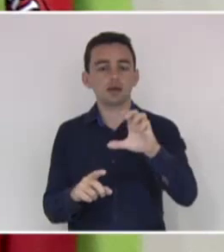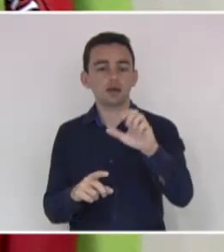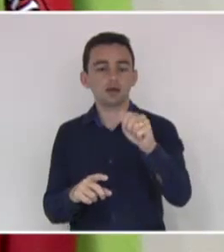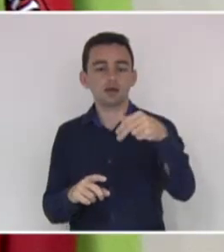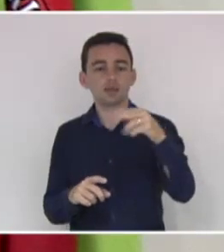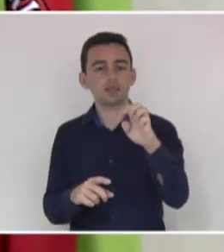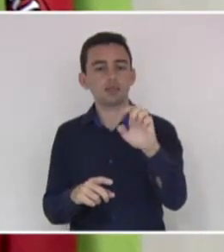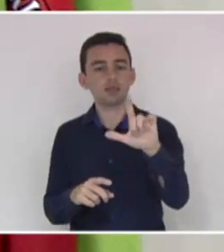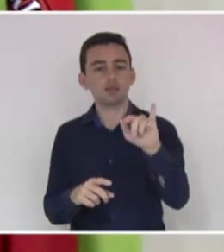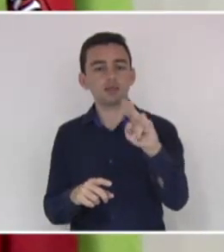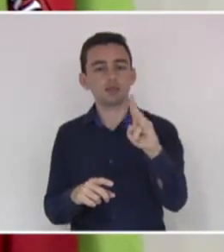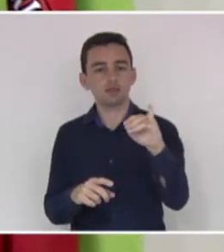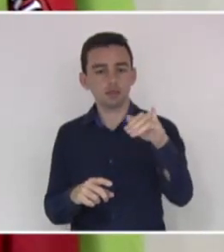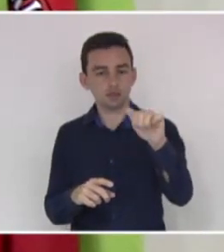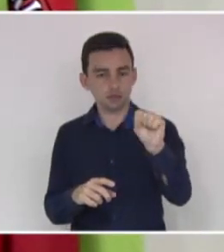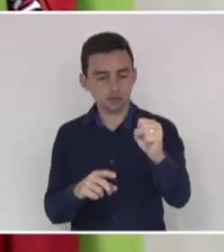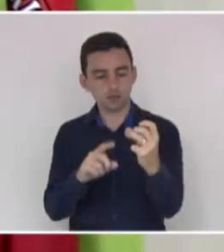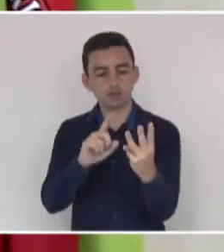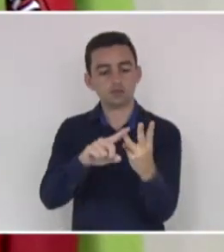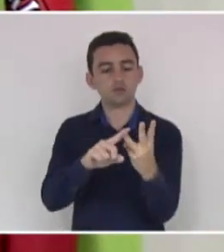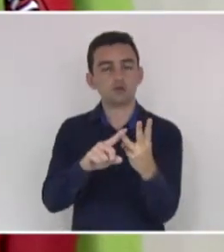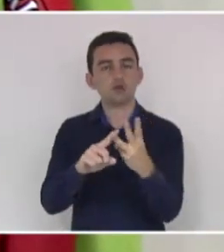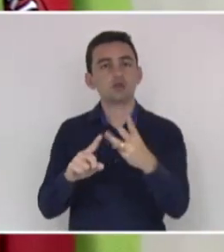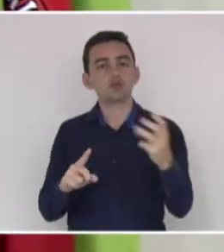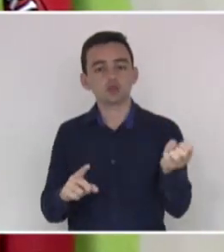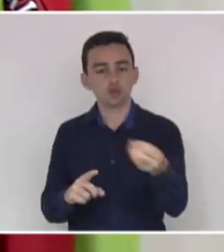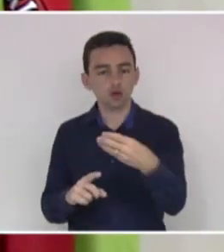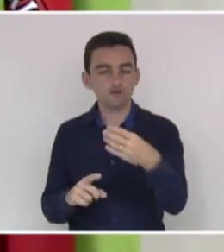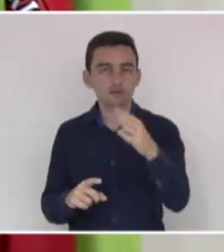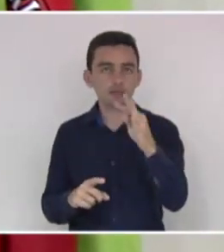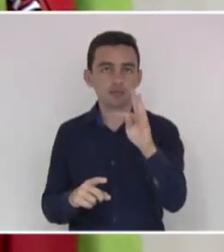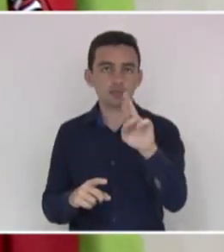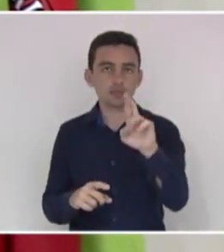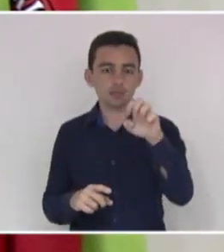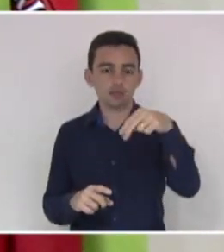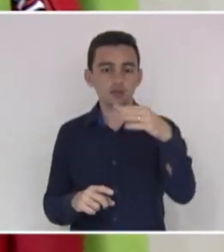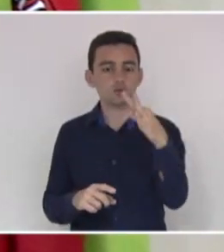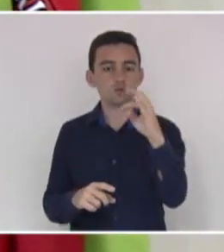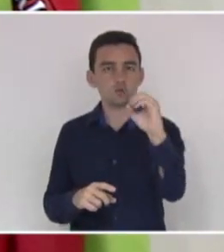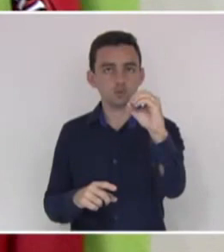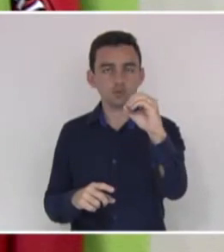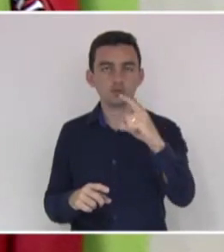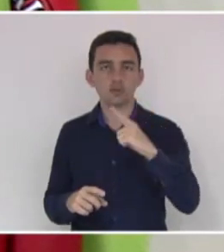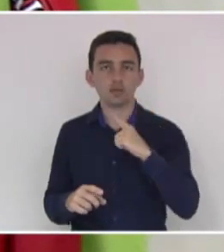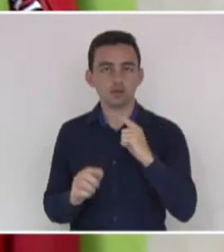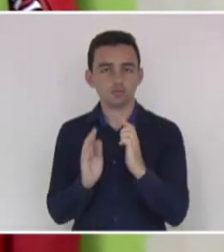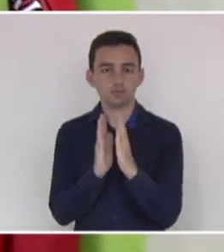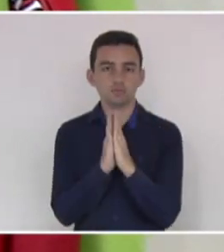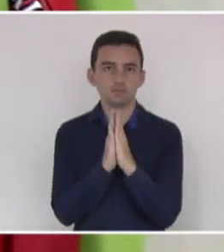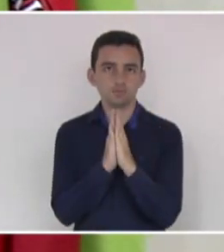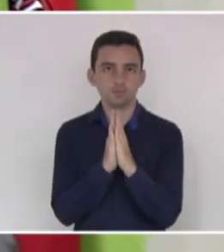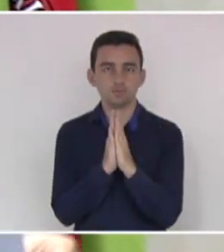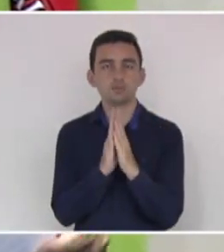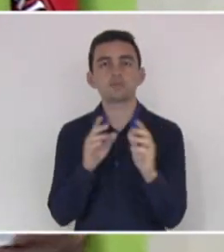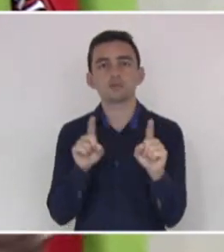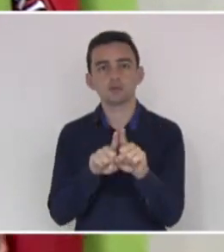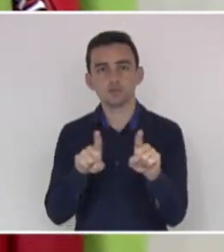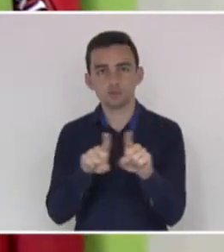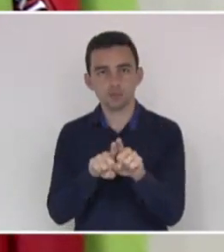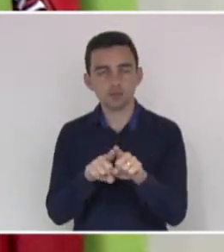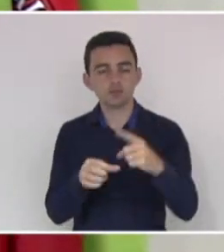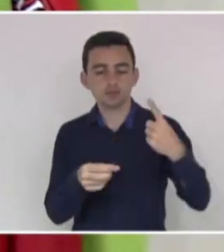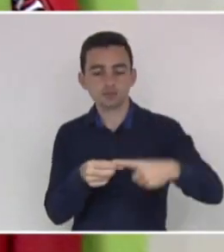quantidade de turistas, turismo religioso, pela Santa Paulina, a cidade de São João Batista e Major